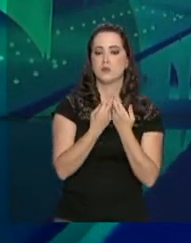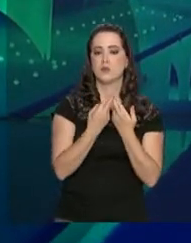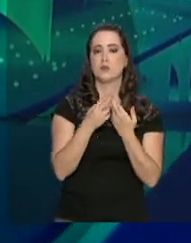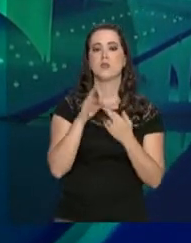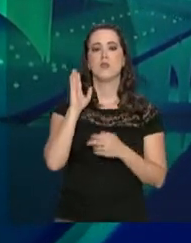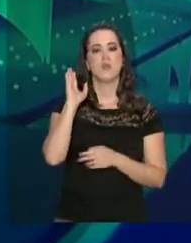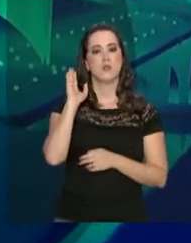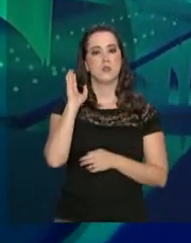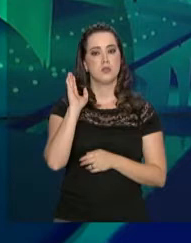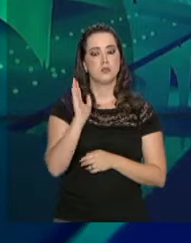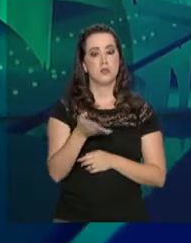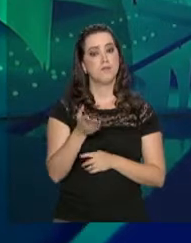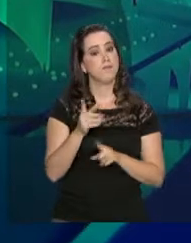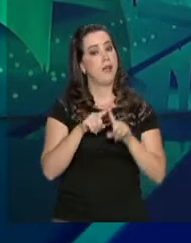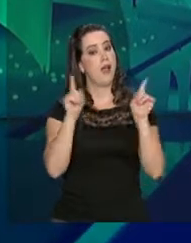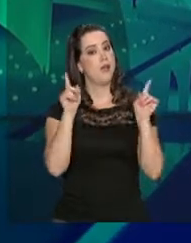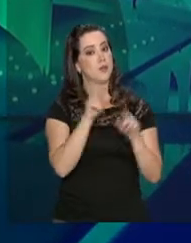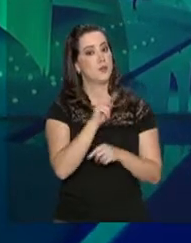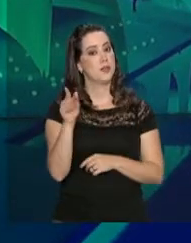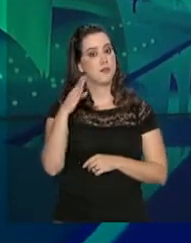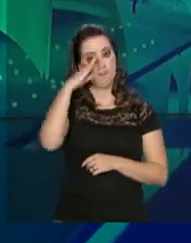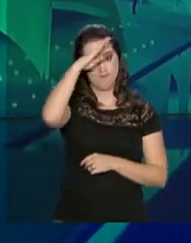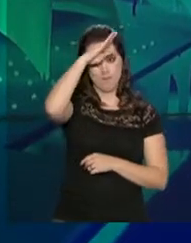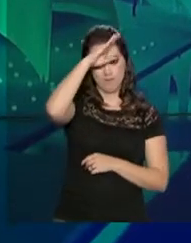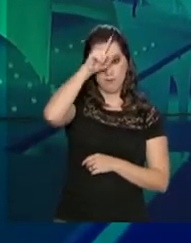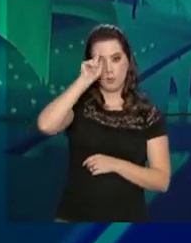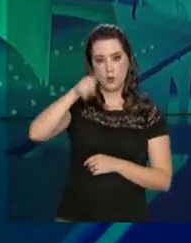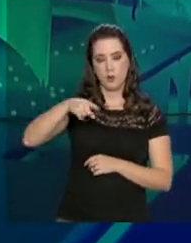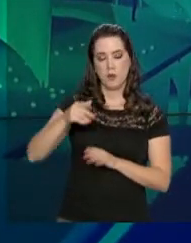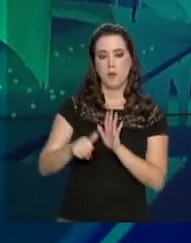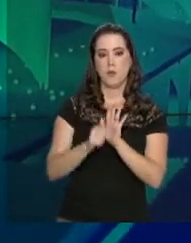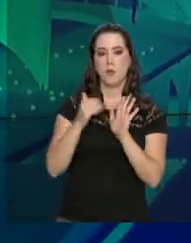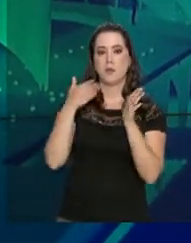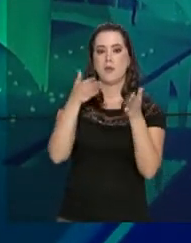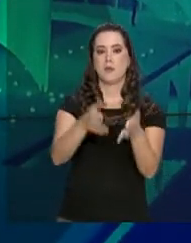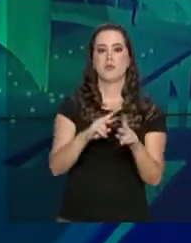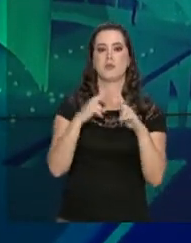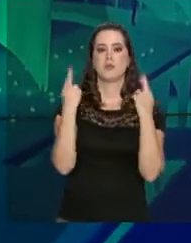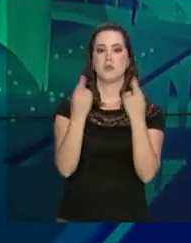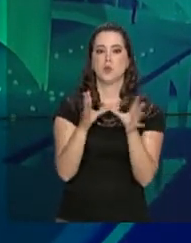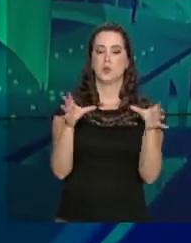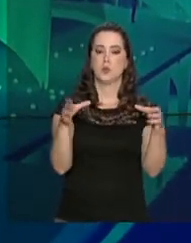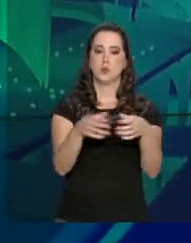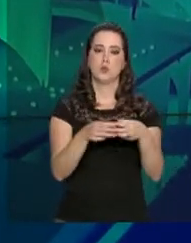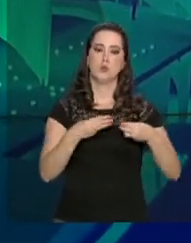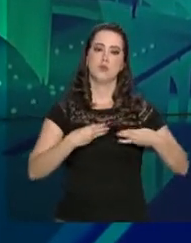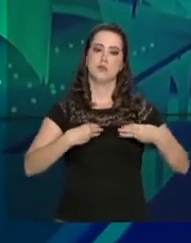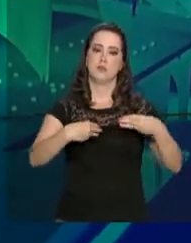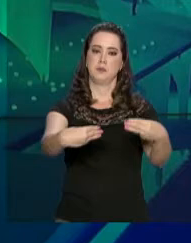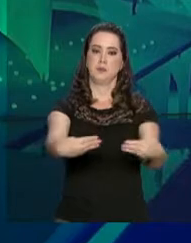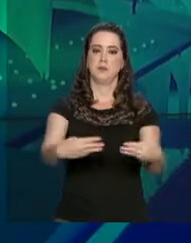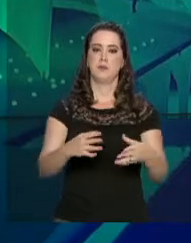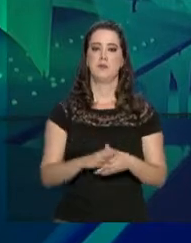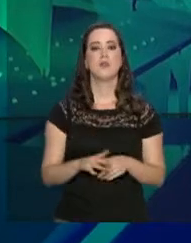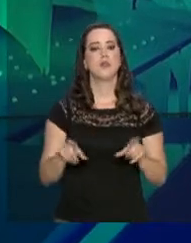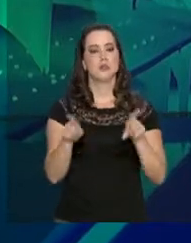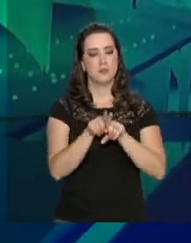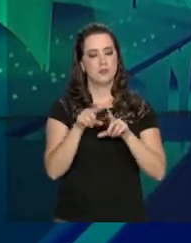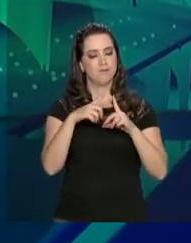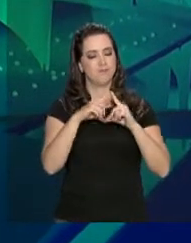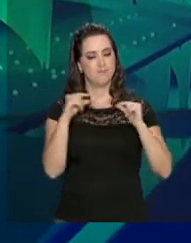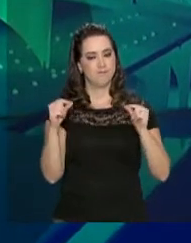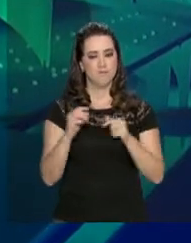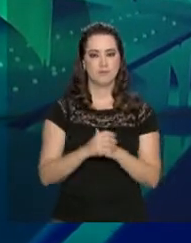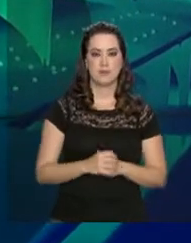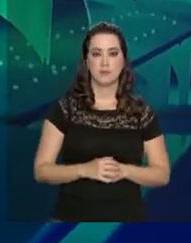reunião ministerial. Já o presidente eleito Jair Bolsonaro participou da primeira reunião com todos os seus ministros, também